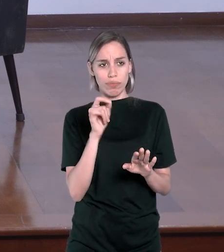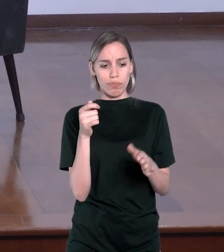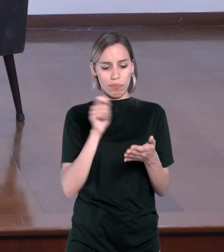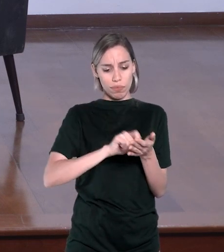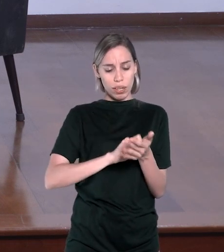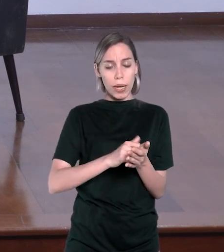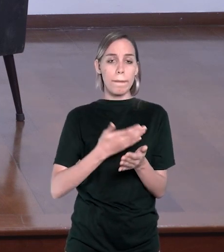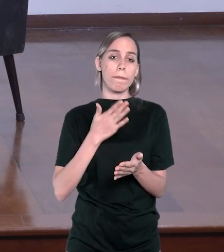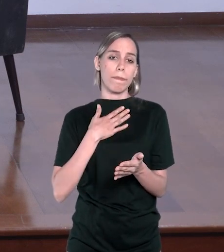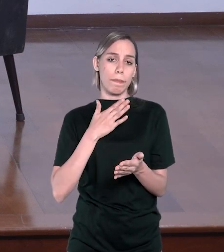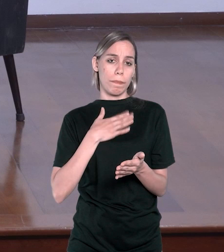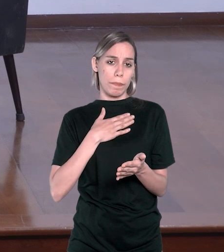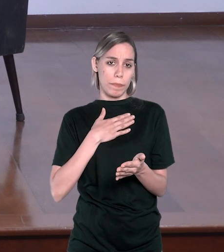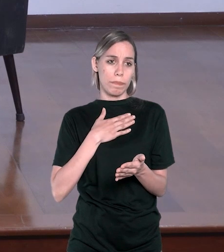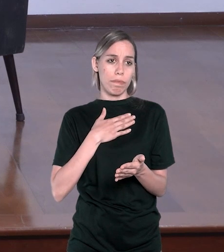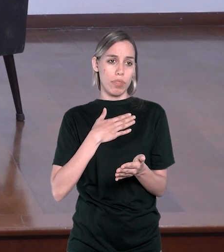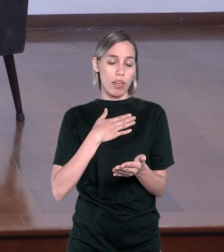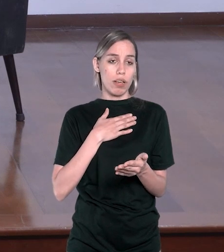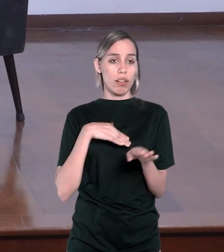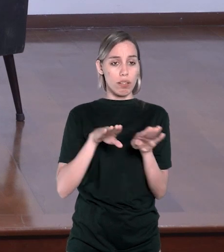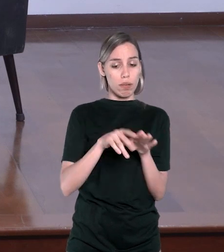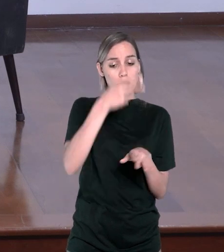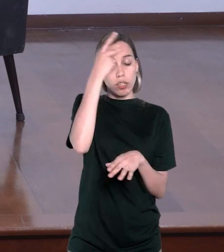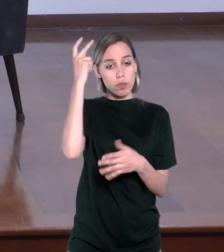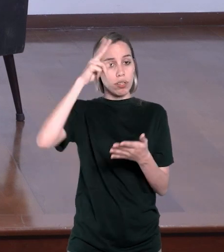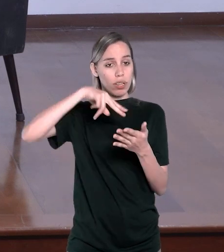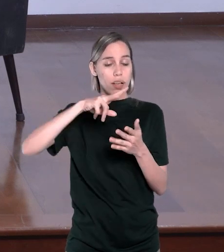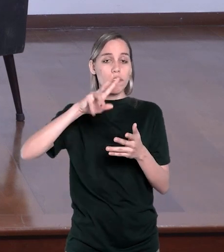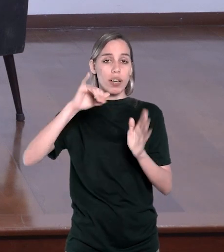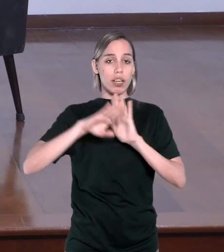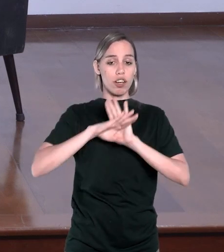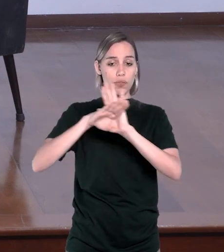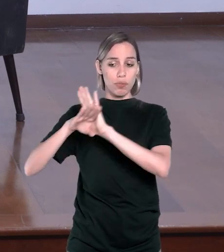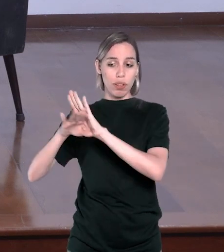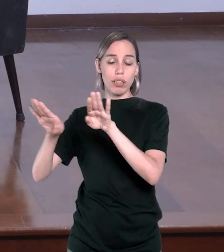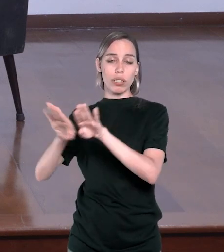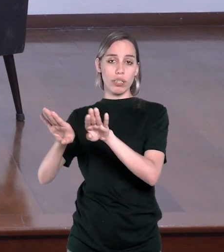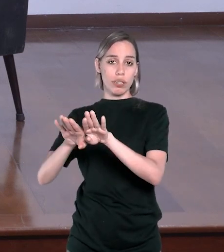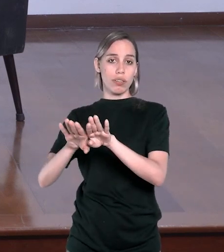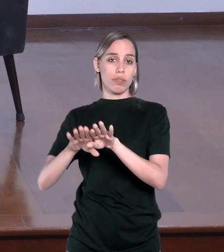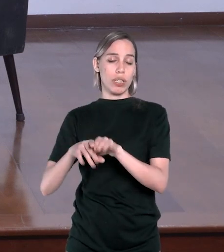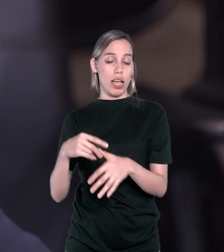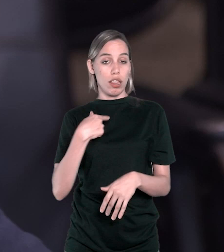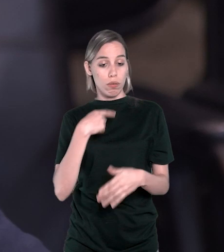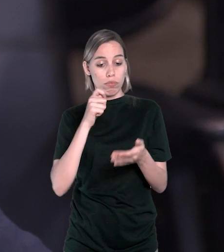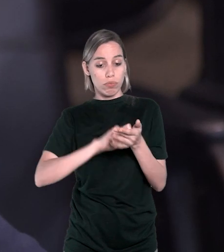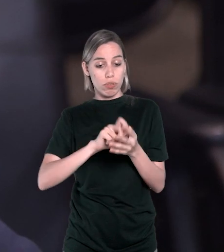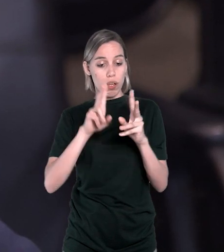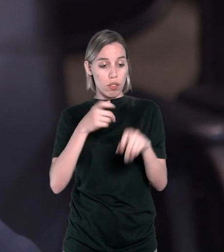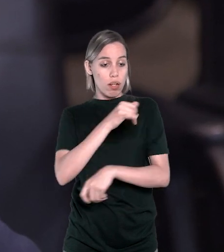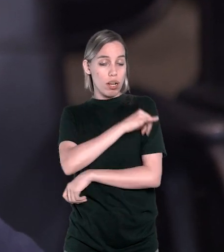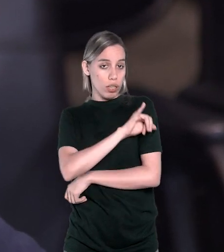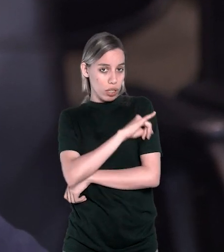vai ajudar as pessoas, aos leitores a elaborar. Eu escrevo muito sobre o Rio de Janeiro, e eu sei que, com